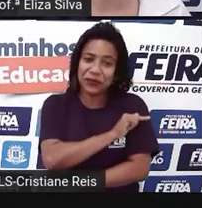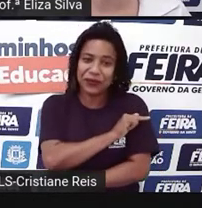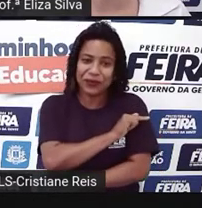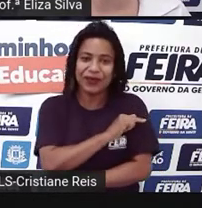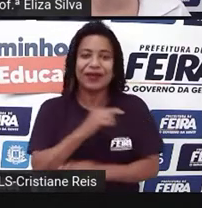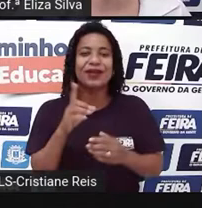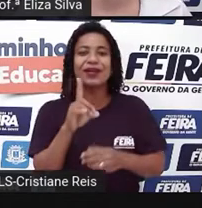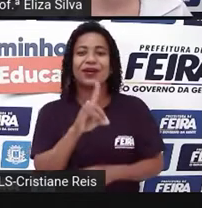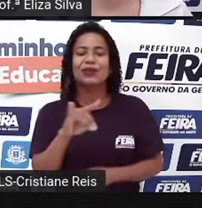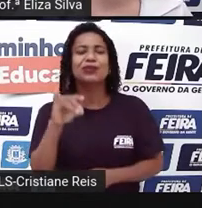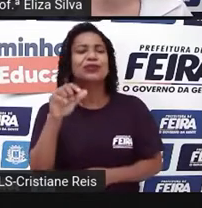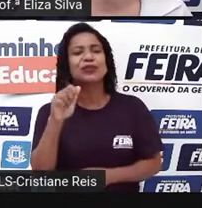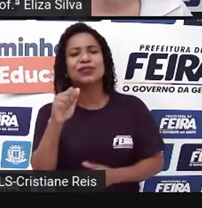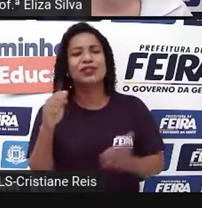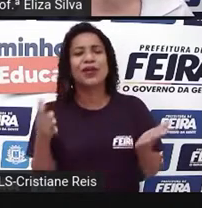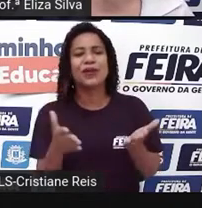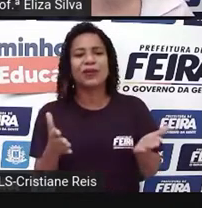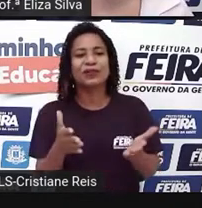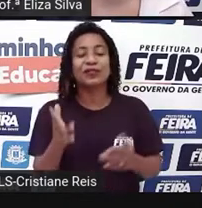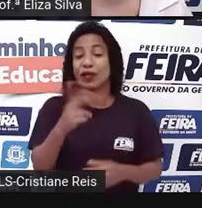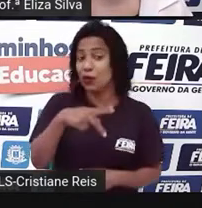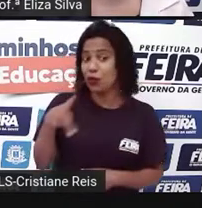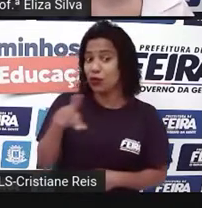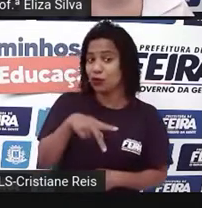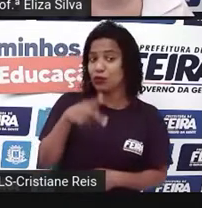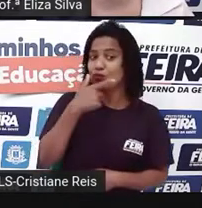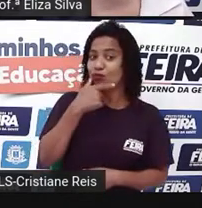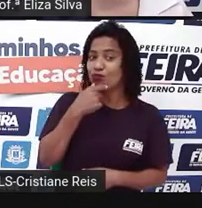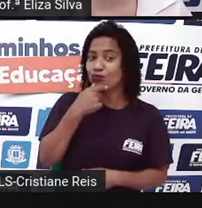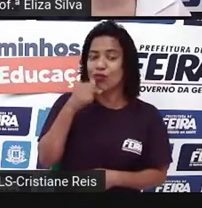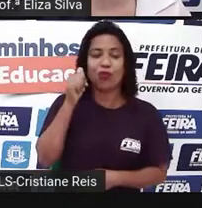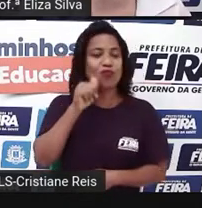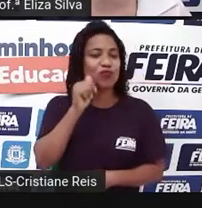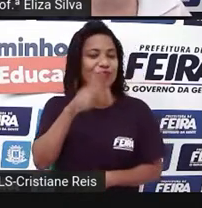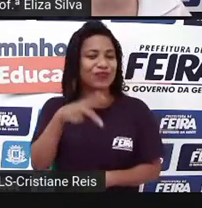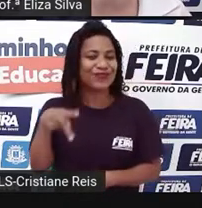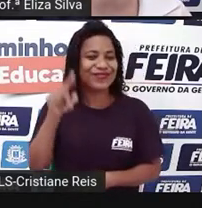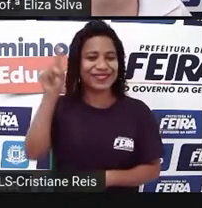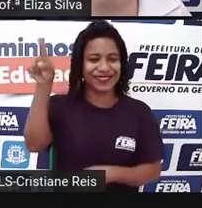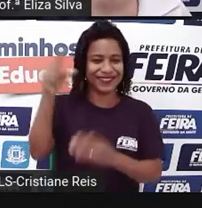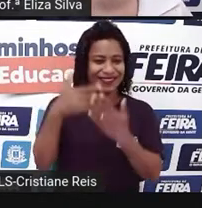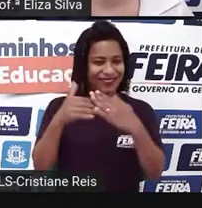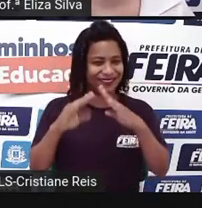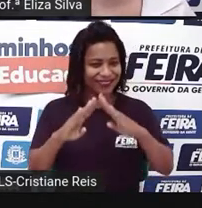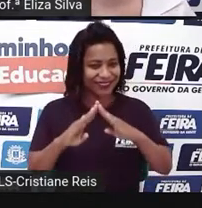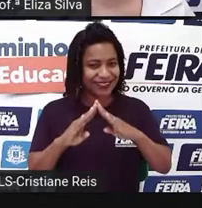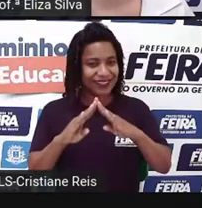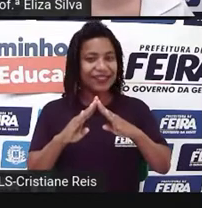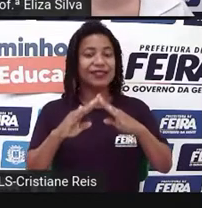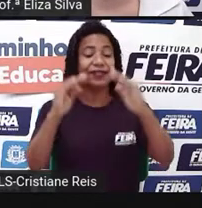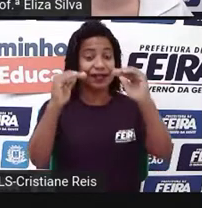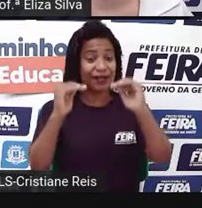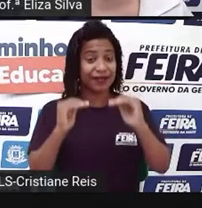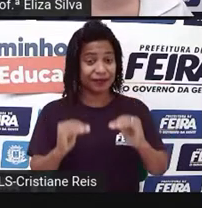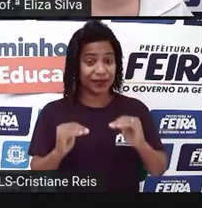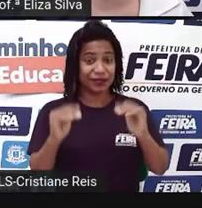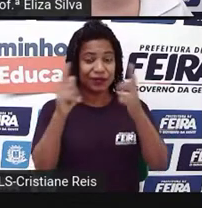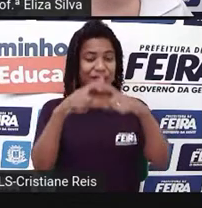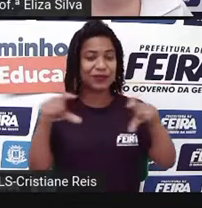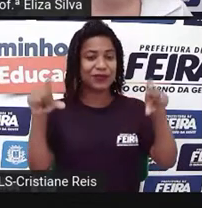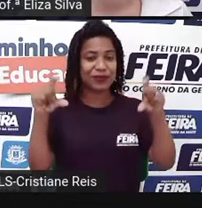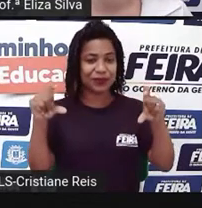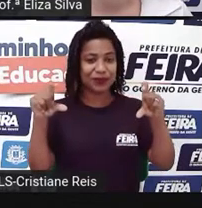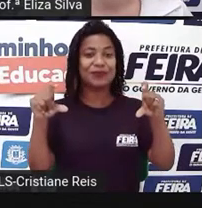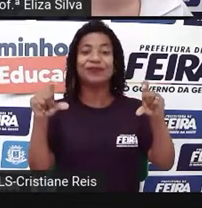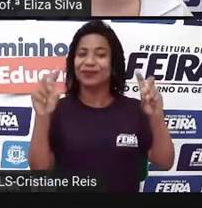nossa aula de hoje, and teacher, o nome do seu professor ou de sua professora de inglês. Abaixo do cabeçalho, coloque